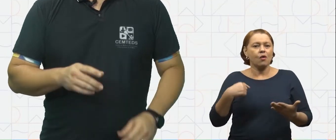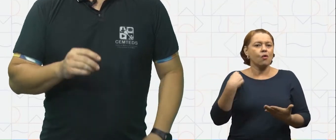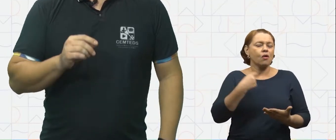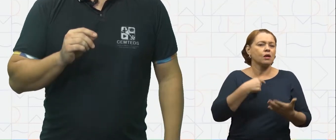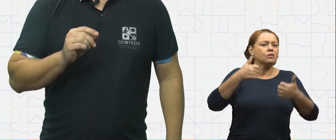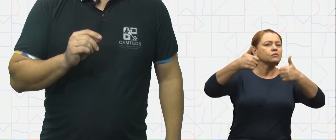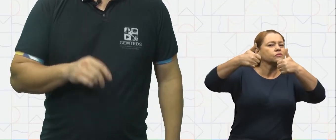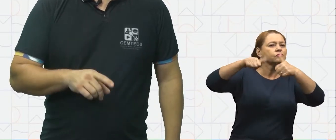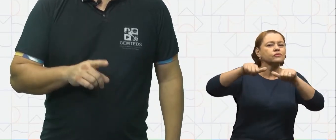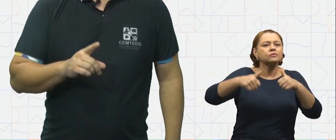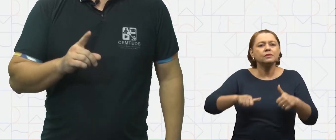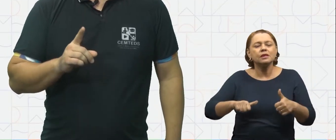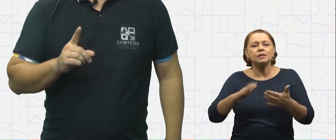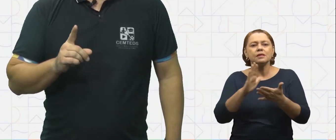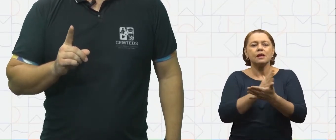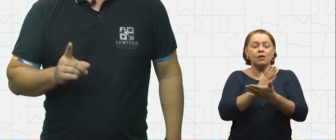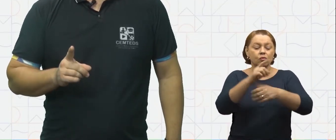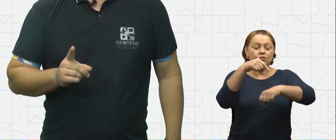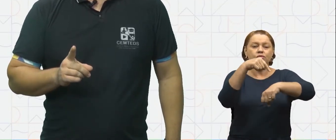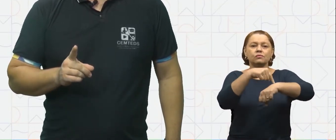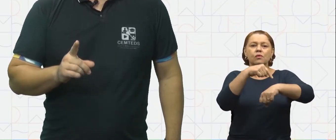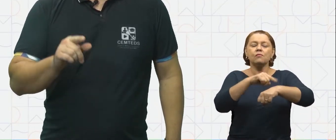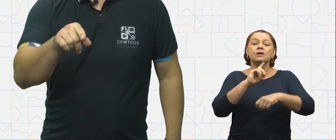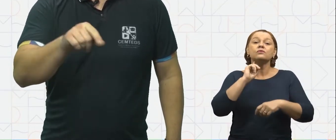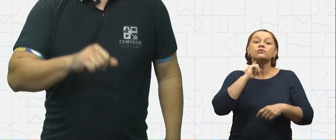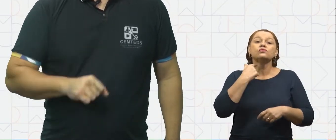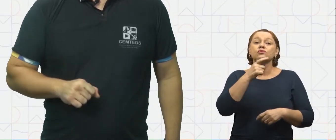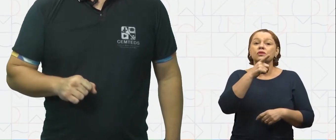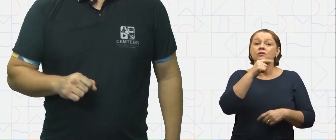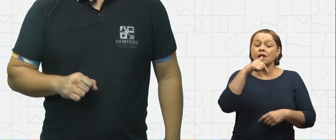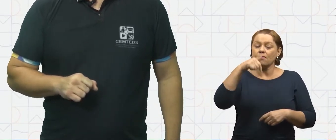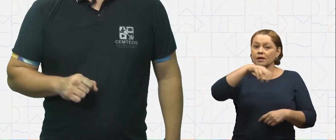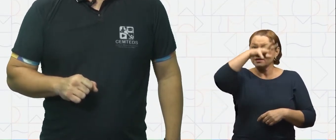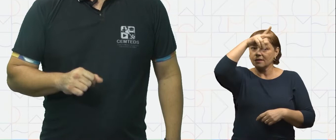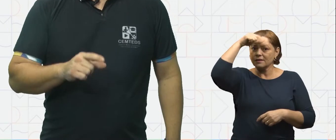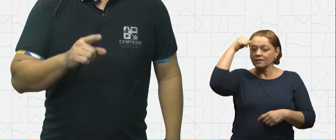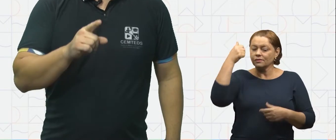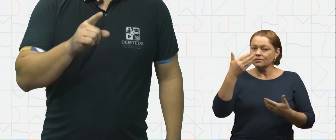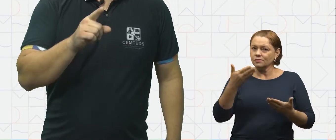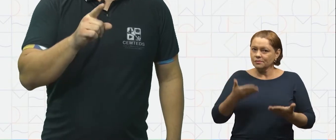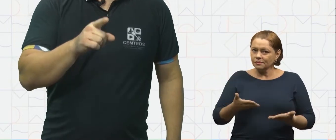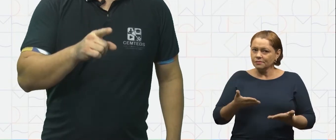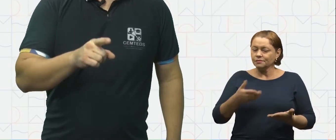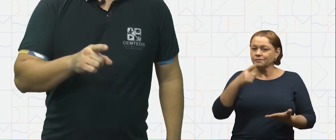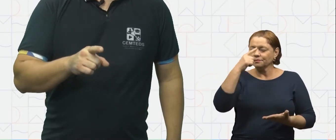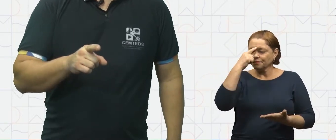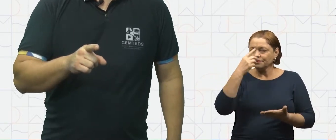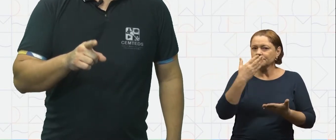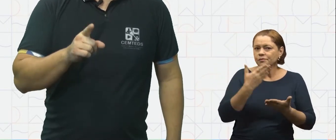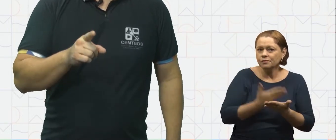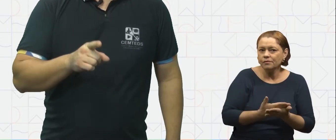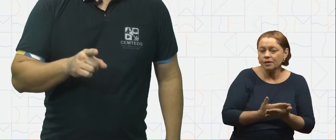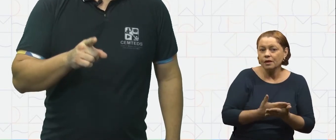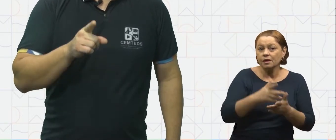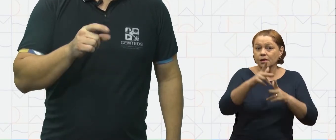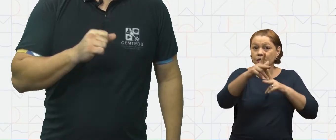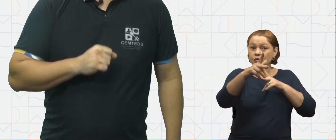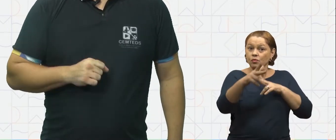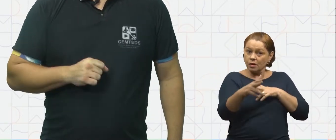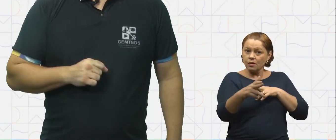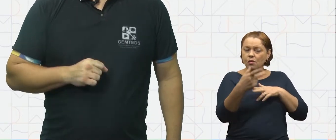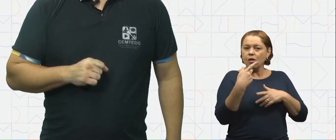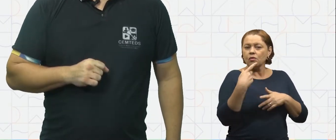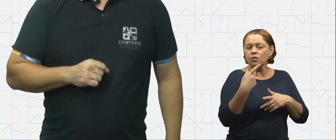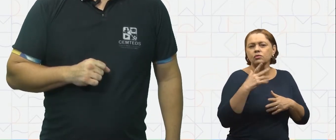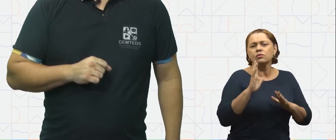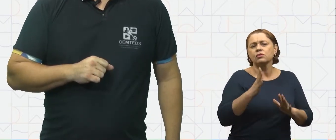analisar algumas situações de poluição das águas aqui da nossa cidade. Acredito que, assim como eu, você